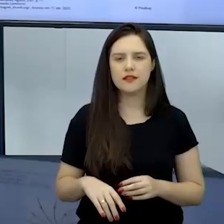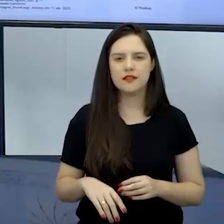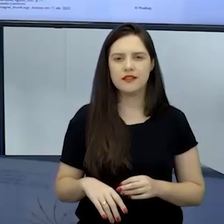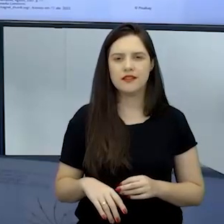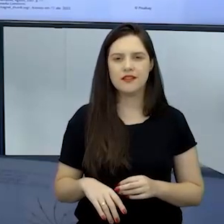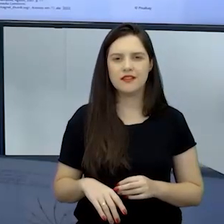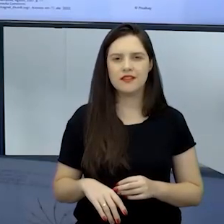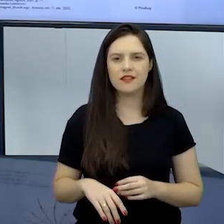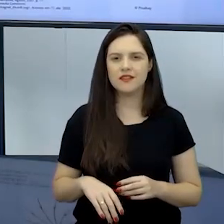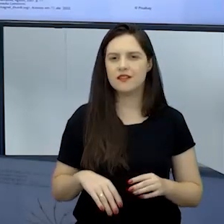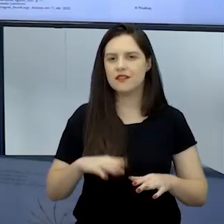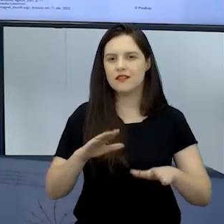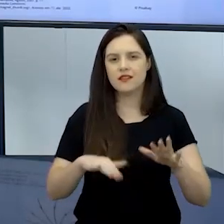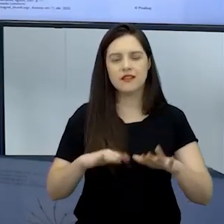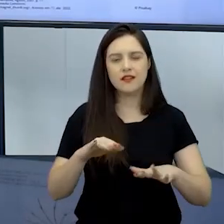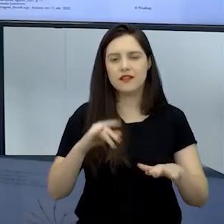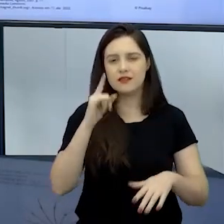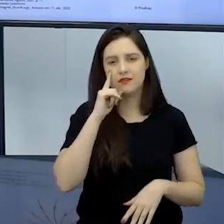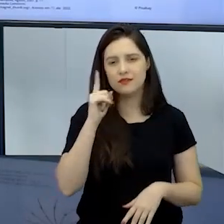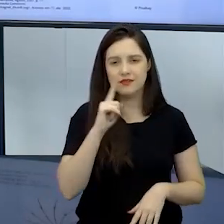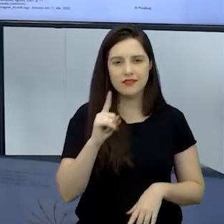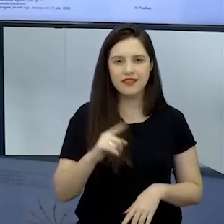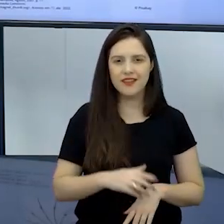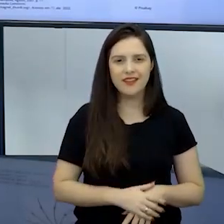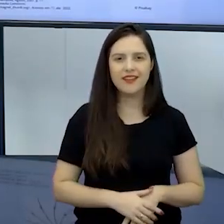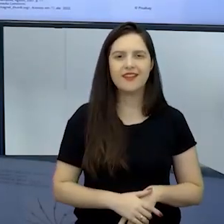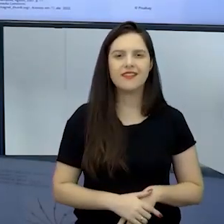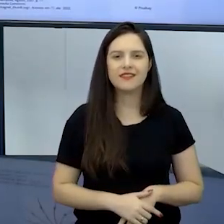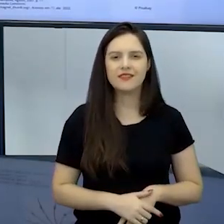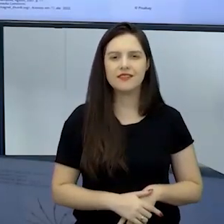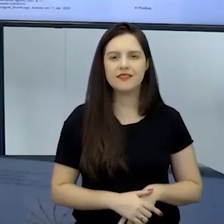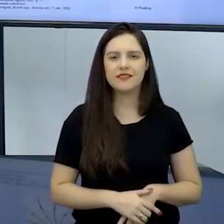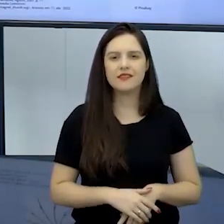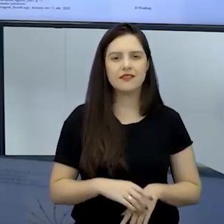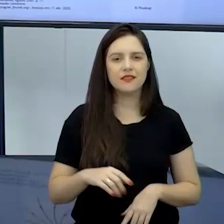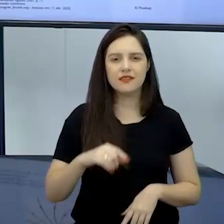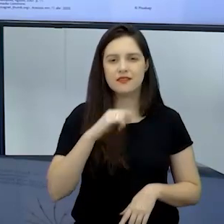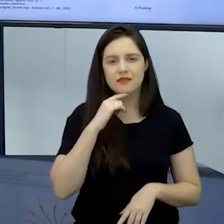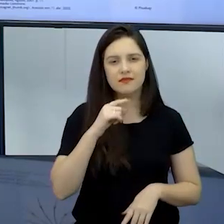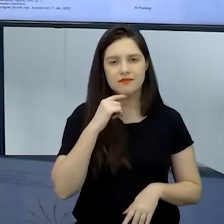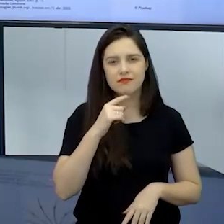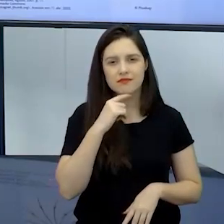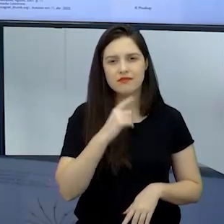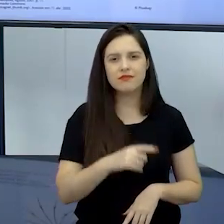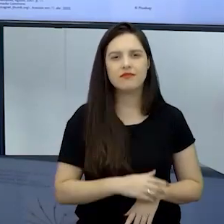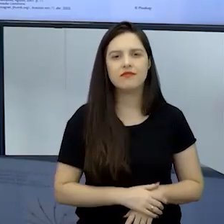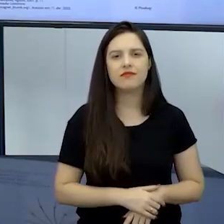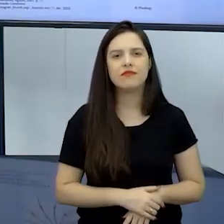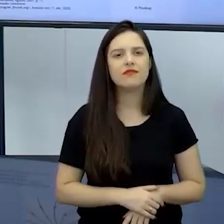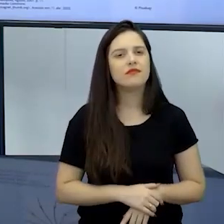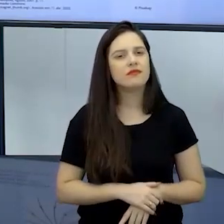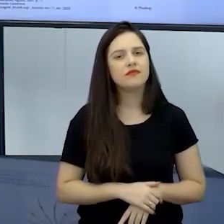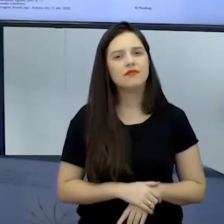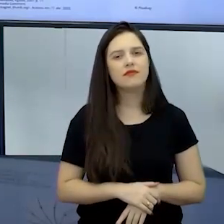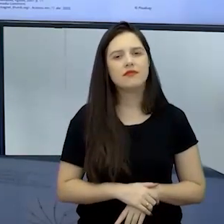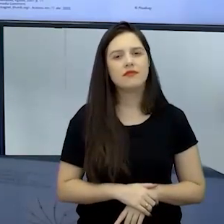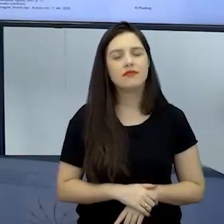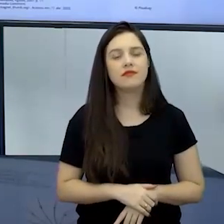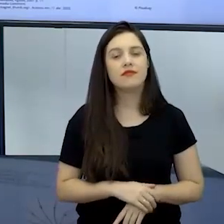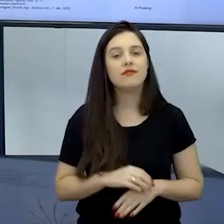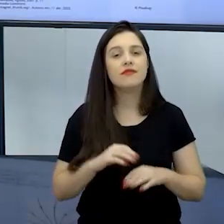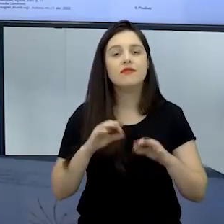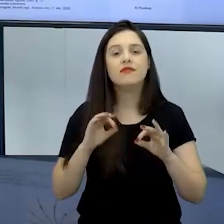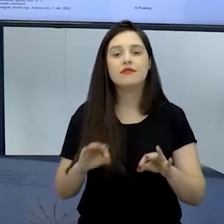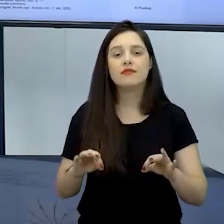Não é delay não, não é delay não. É delay não? Tá emocionado. Não é delay não, rapaz. Não? Não é não. Gibalina, ó, não